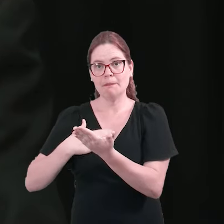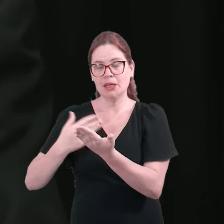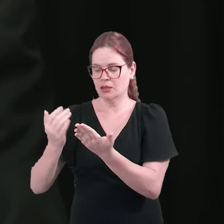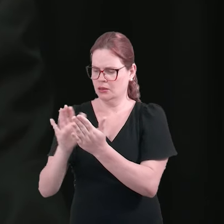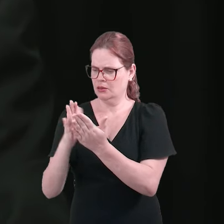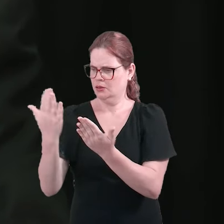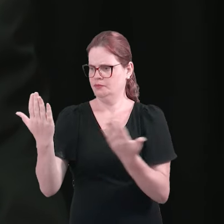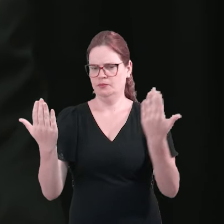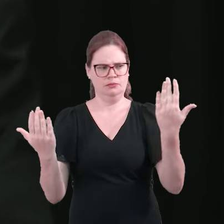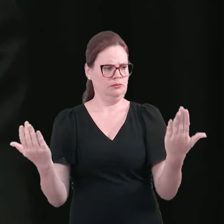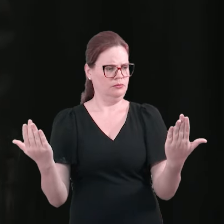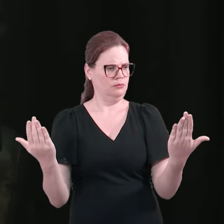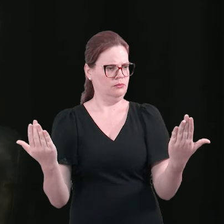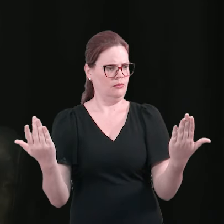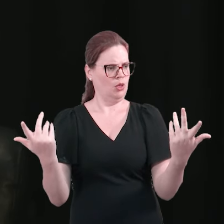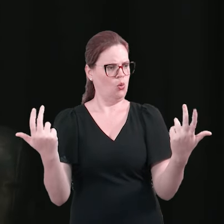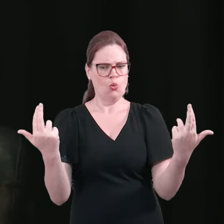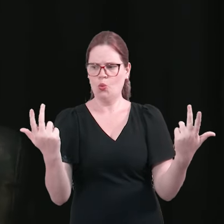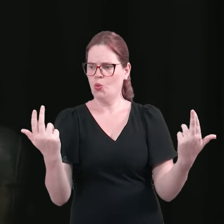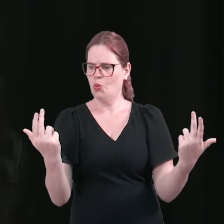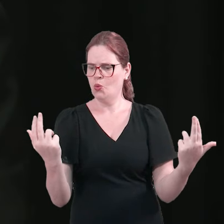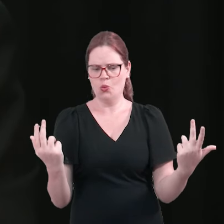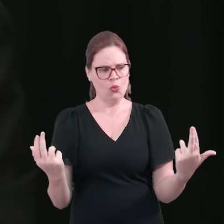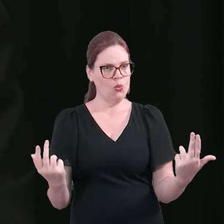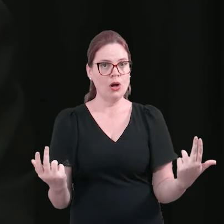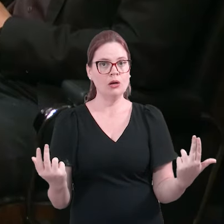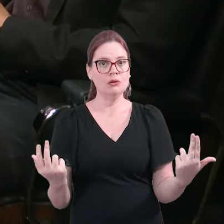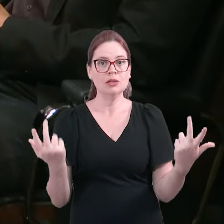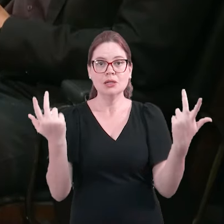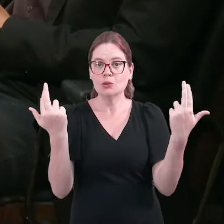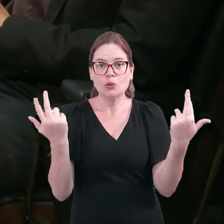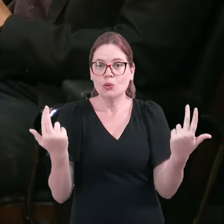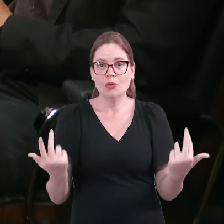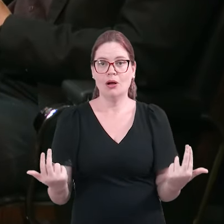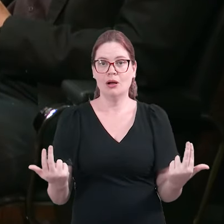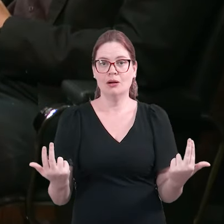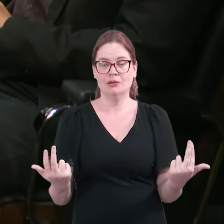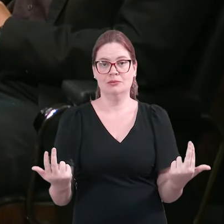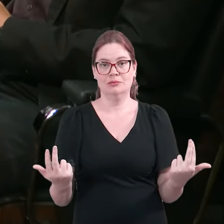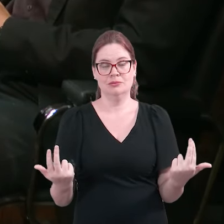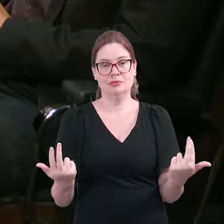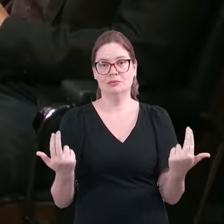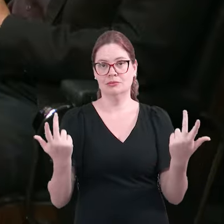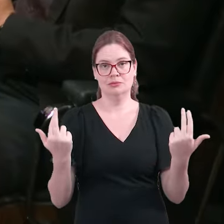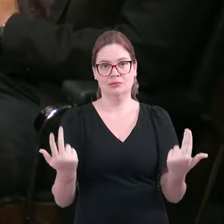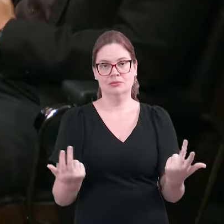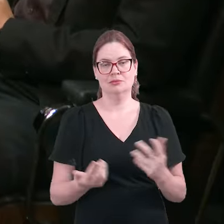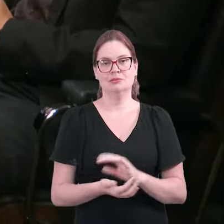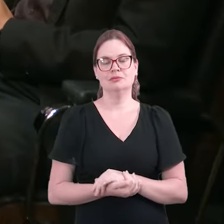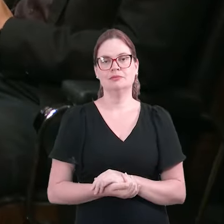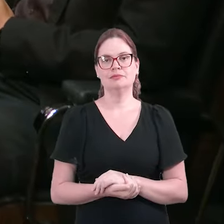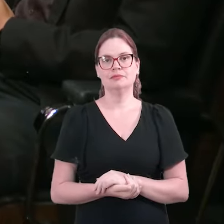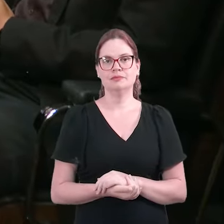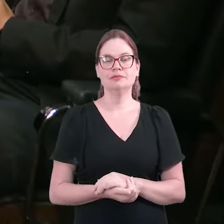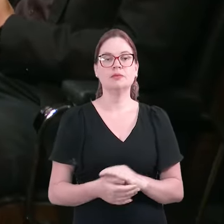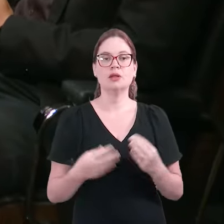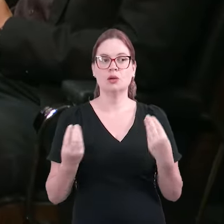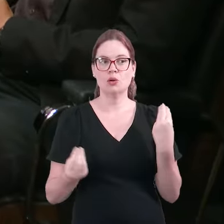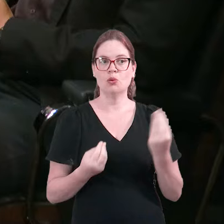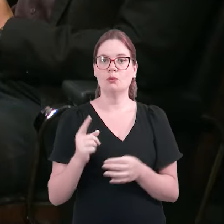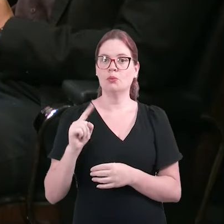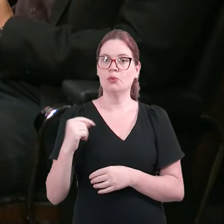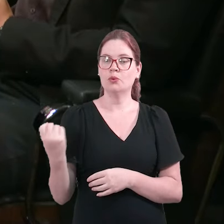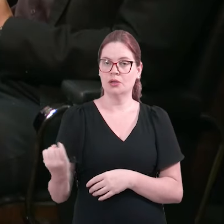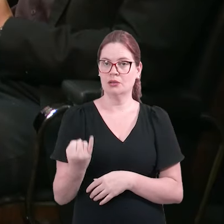hoje são os mesmos textos que foram achados daquela época por esses manuscritos. E